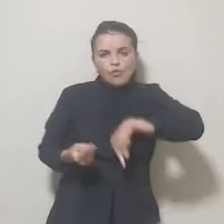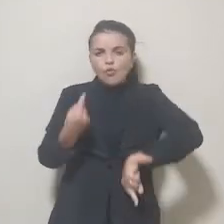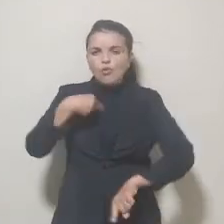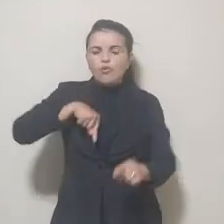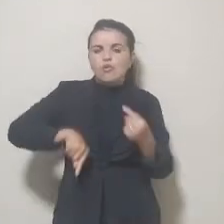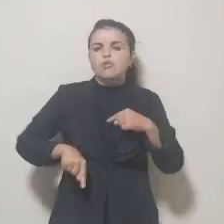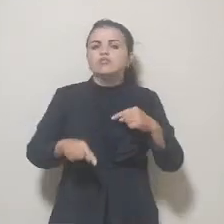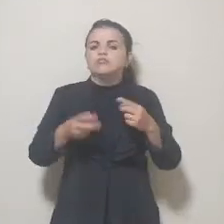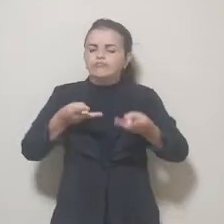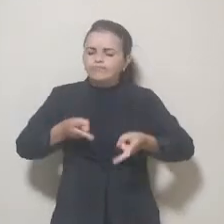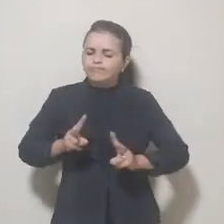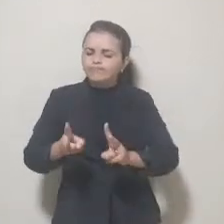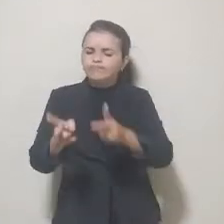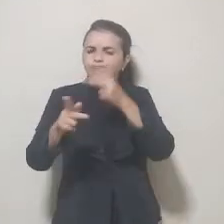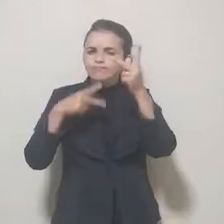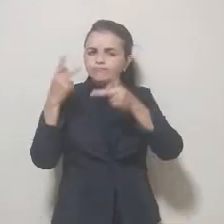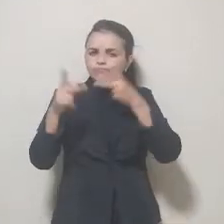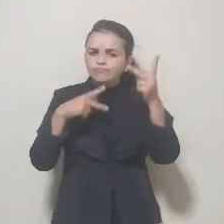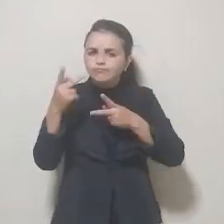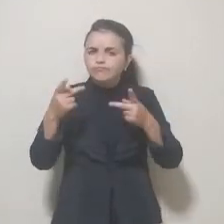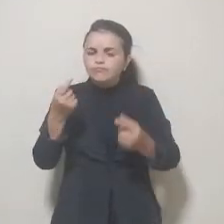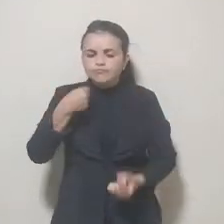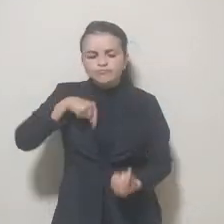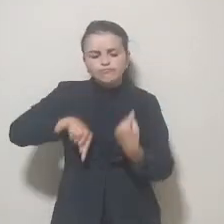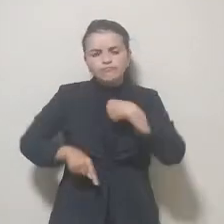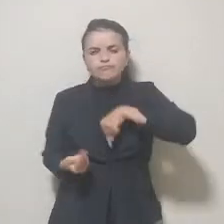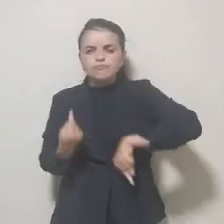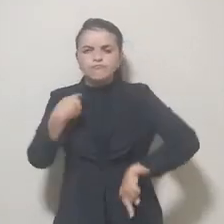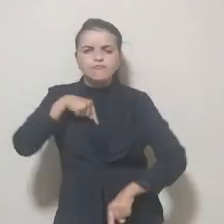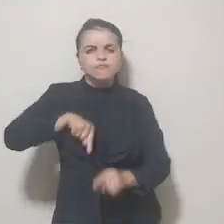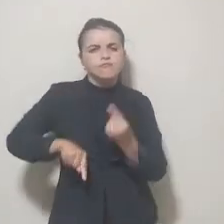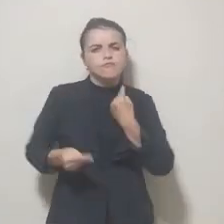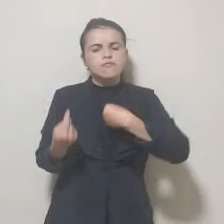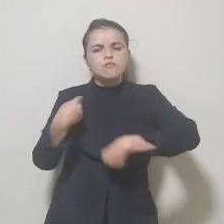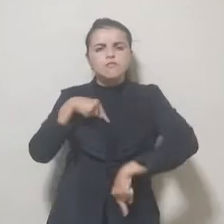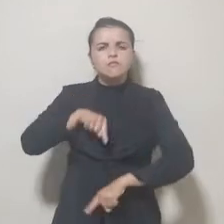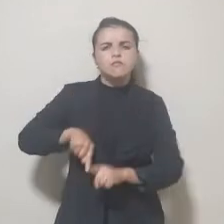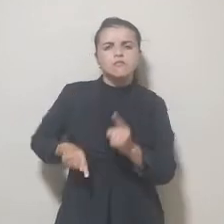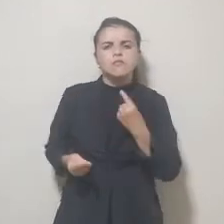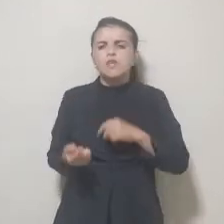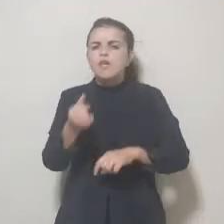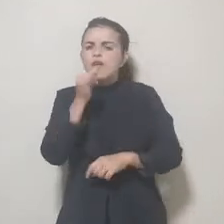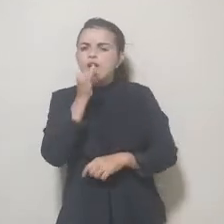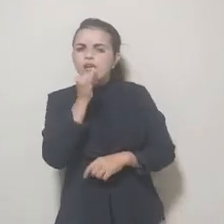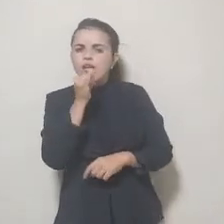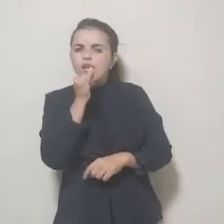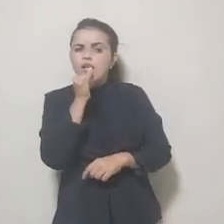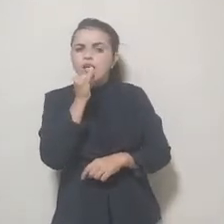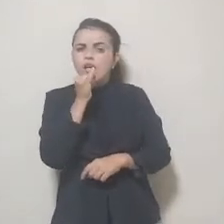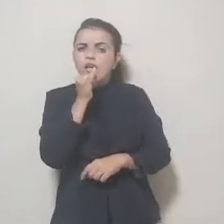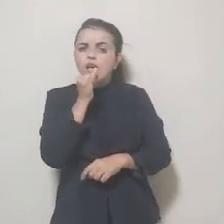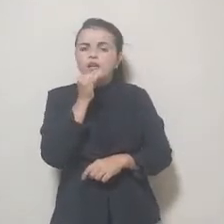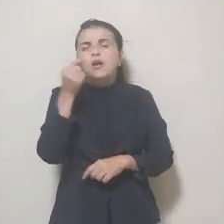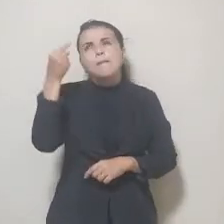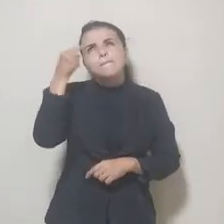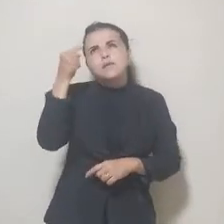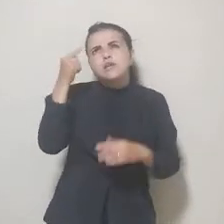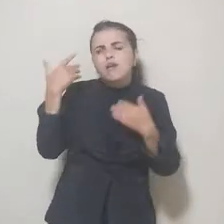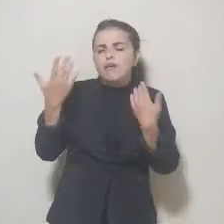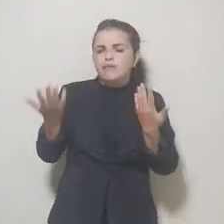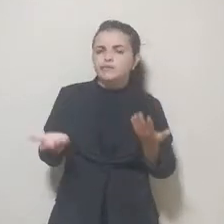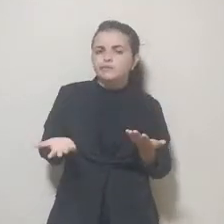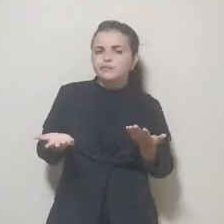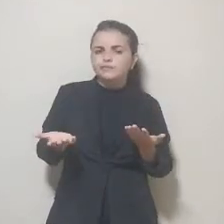a gente sempre fala de hormônios e lembra em hormônios, por exemplo, vocês podem estar um pouquinho pensando,